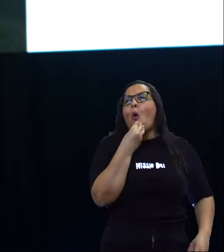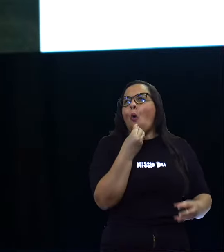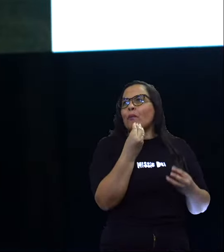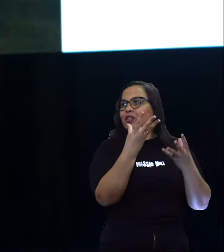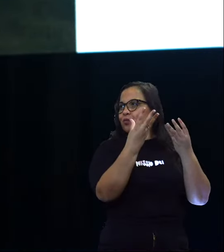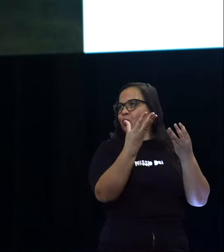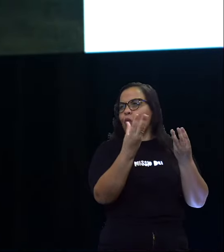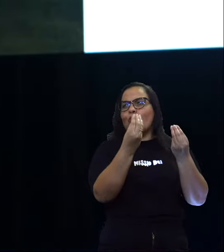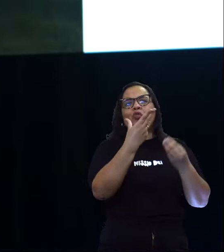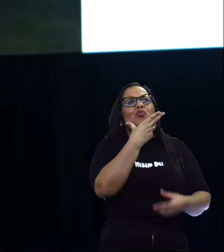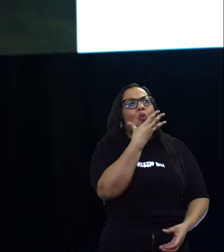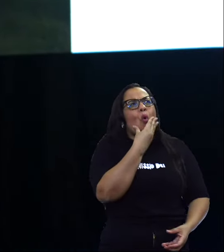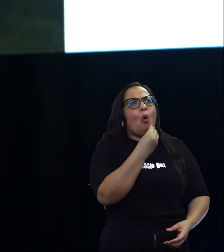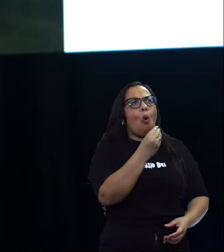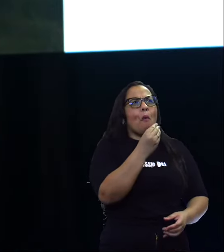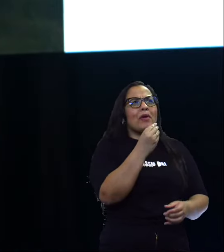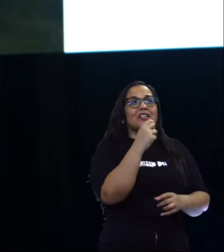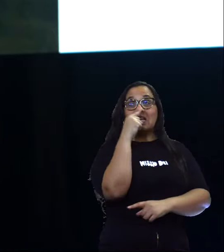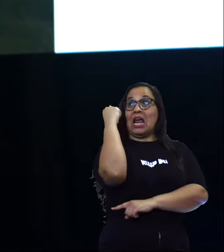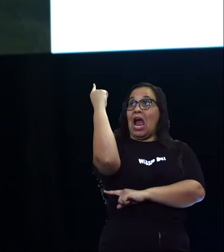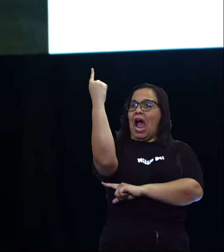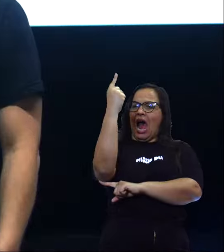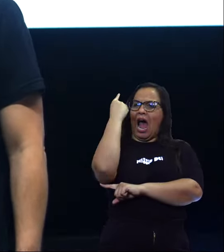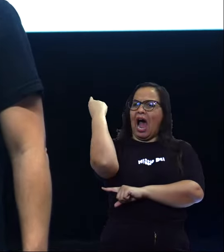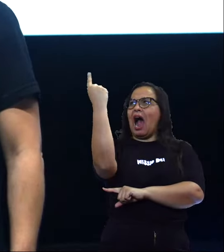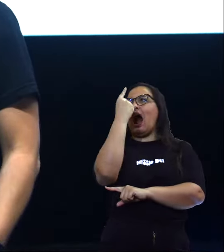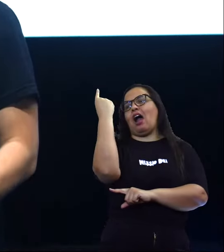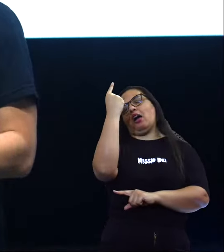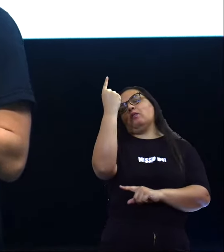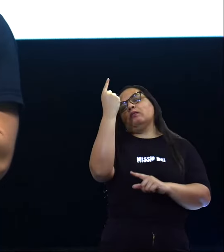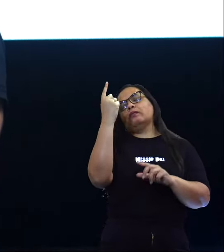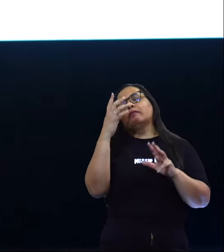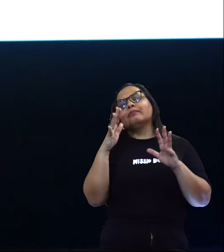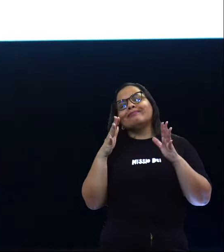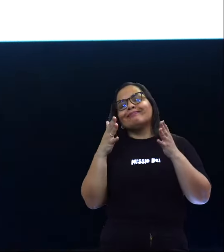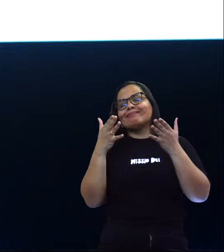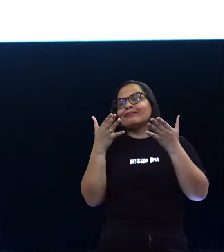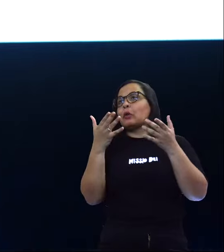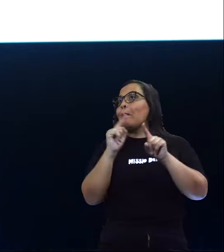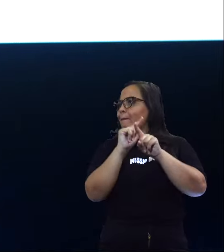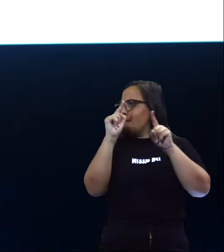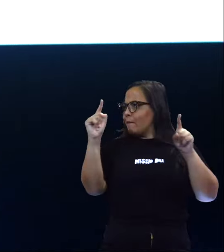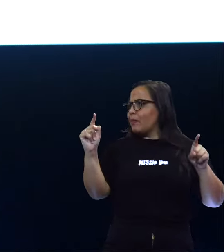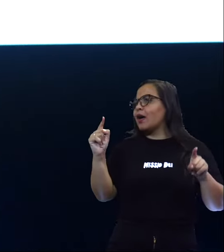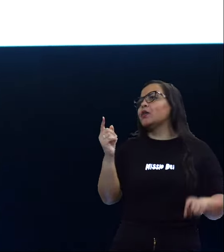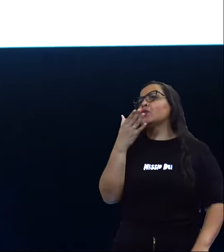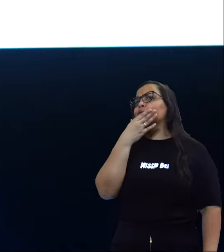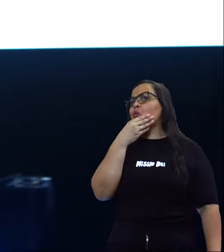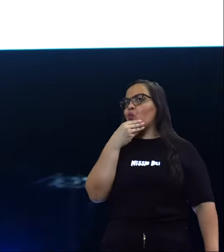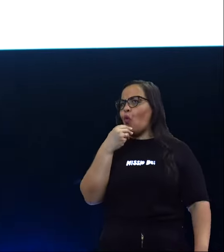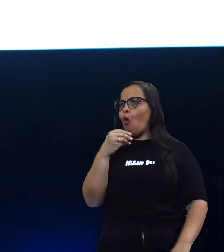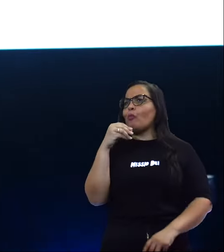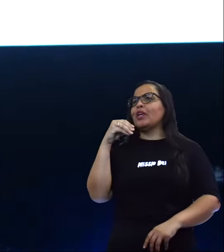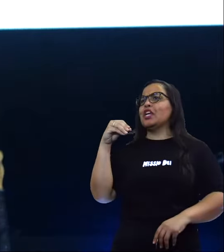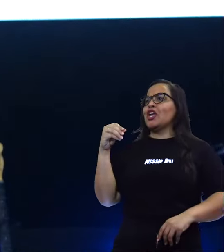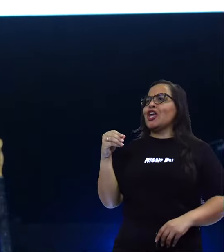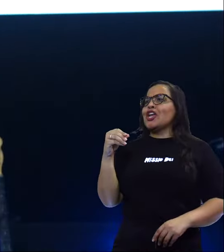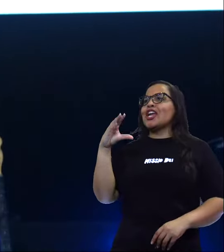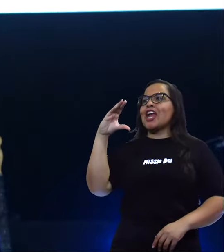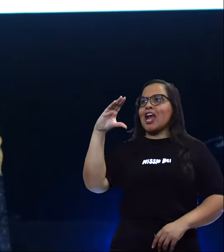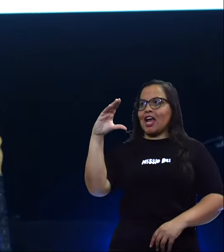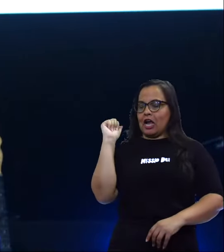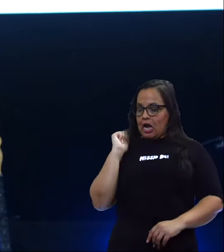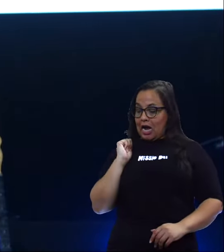hoje, 45 anos depois daquilo que nós vivemos no passado. Gente, olha que fé daquele homem, com a idade já avançada, ainda